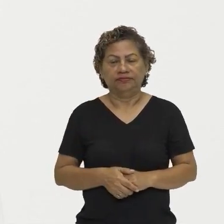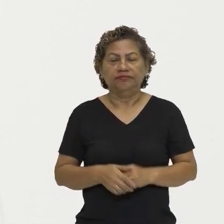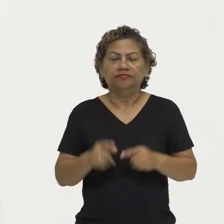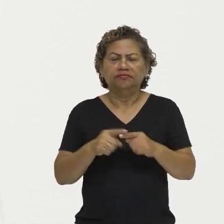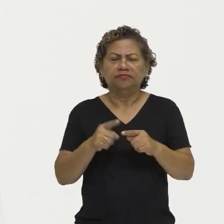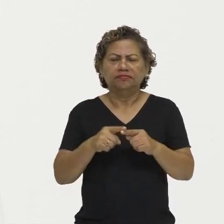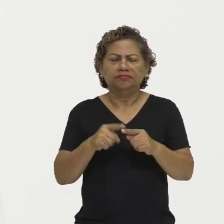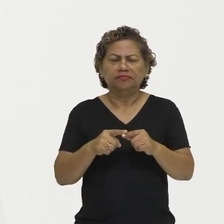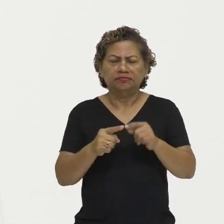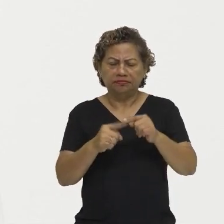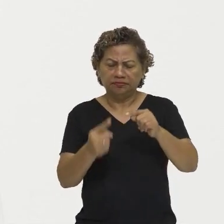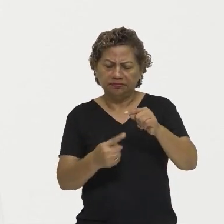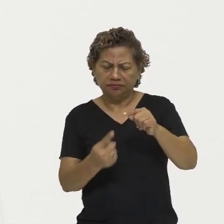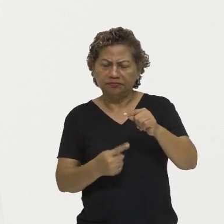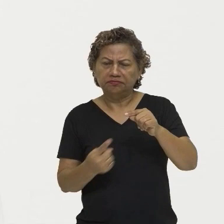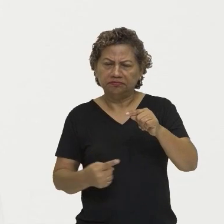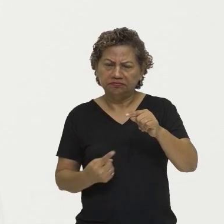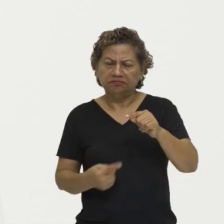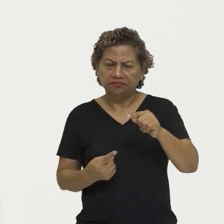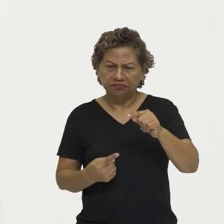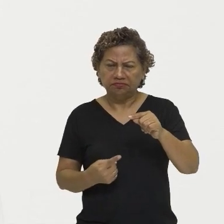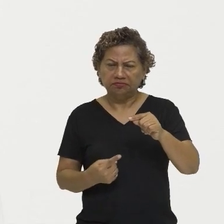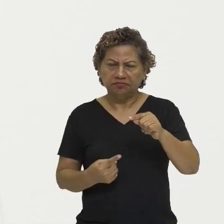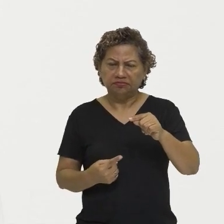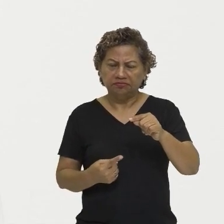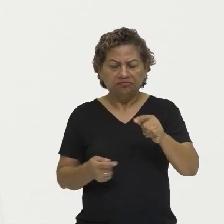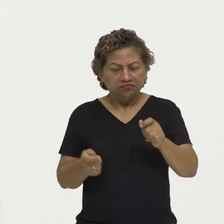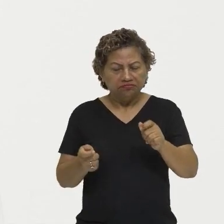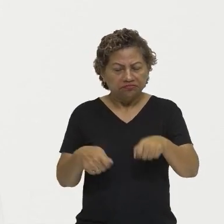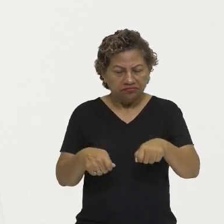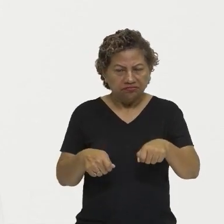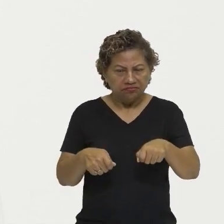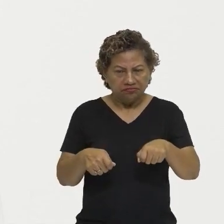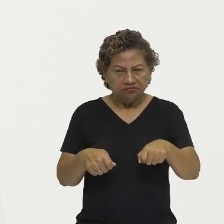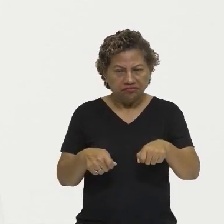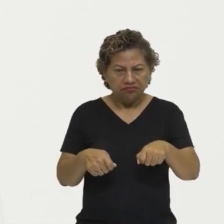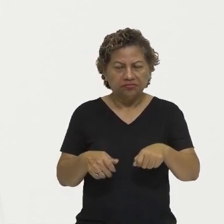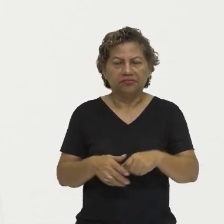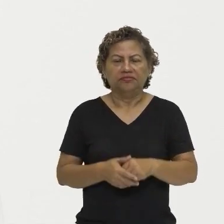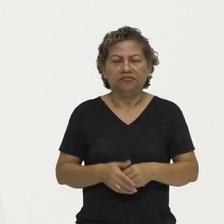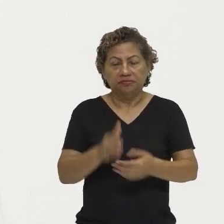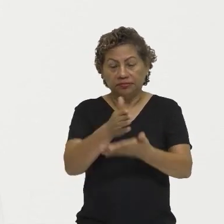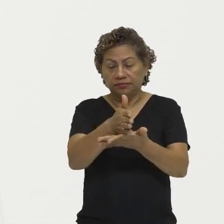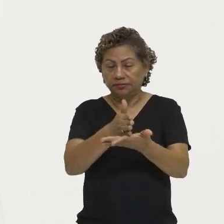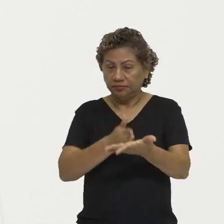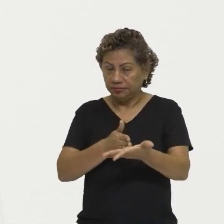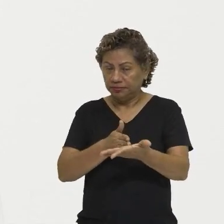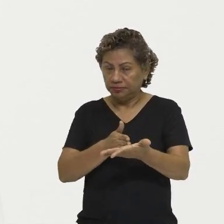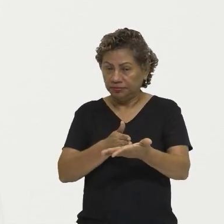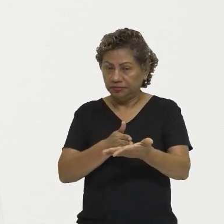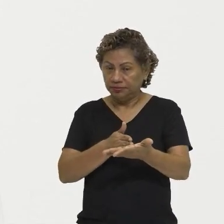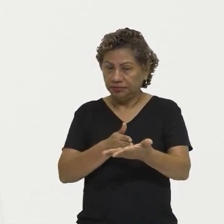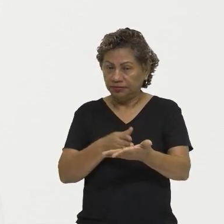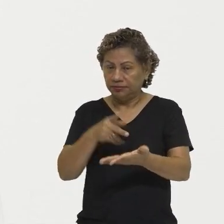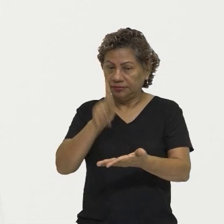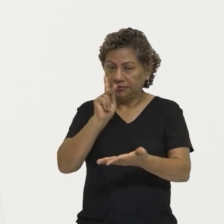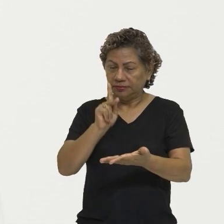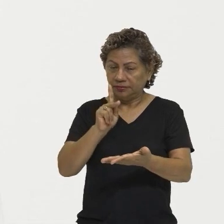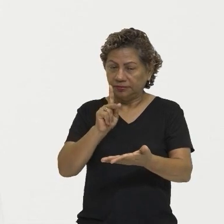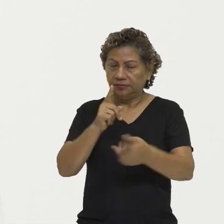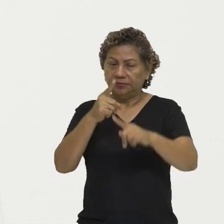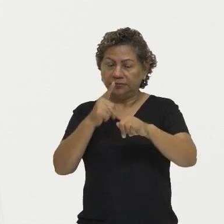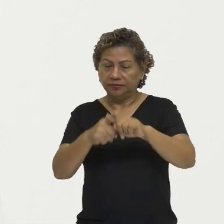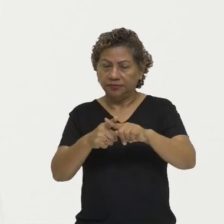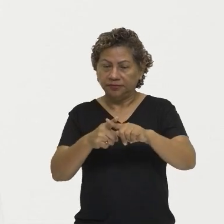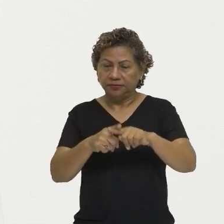mola elevada ao quadrado. A energia potencial elástica é a metade de K vezes x ao quadrado.